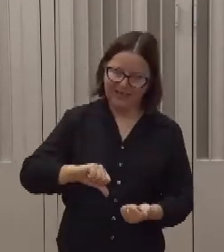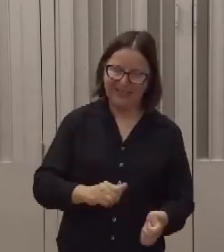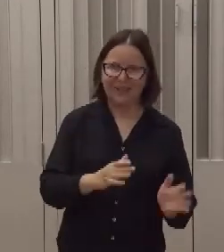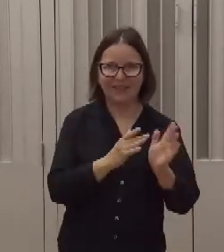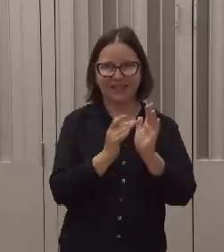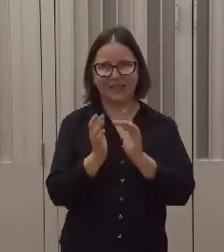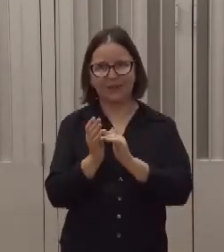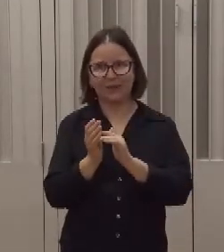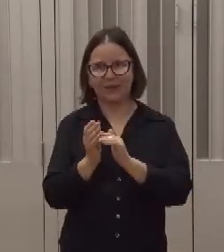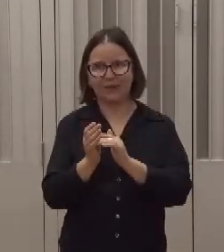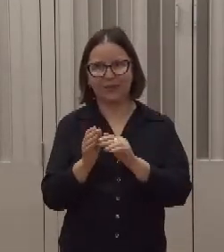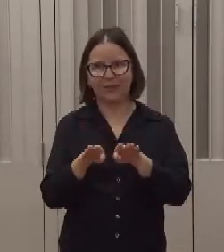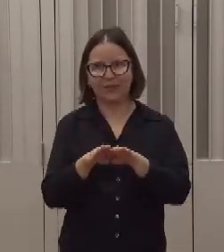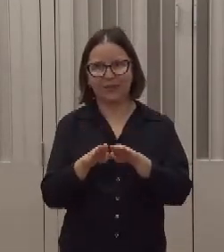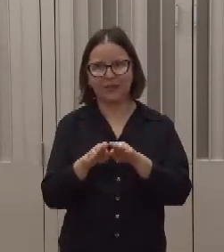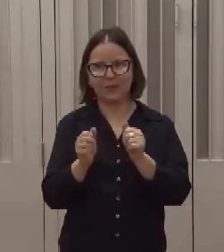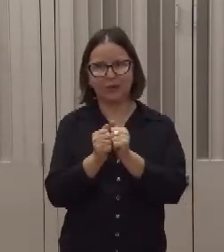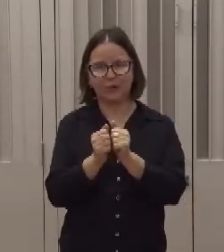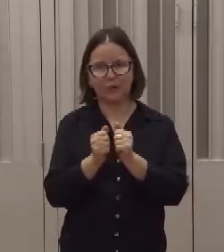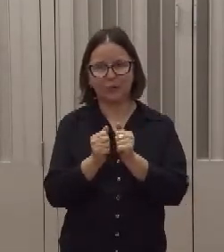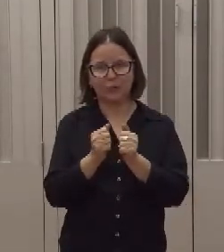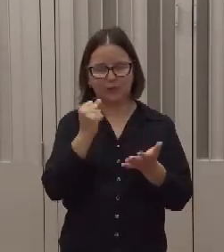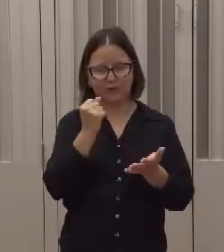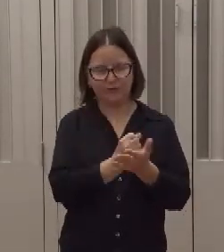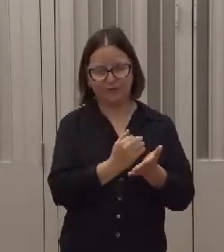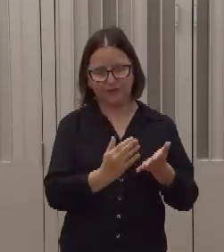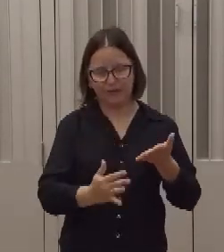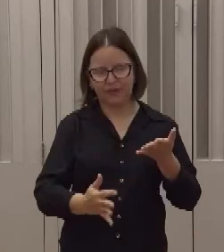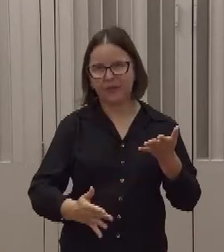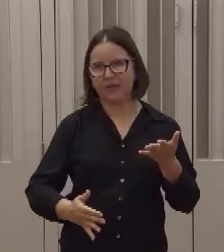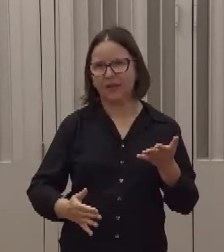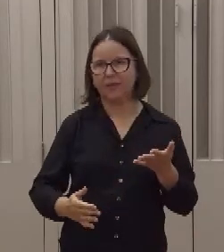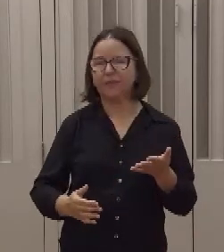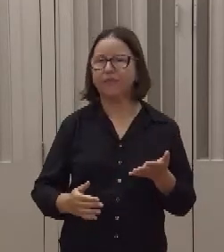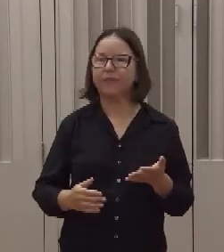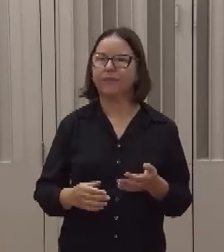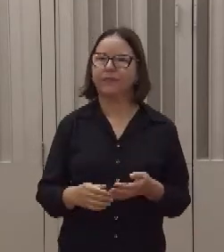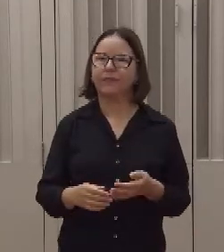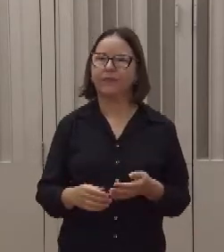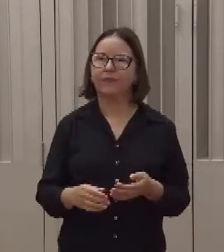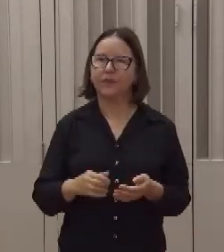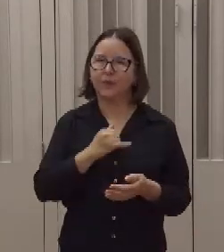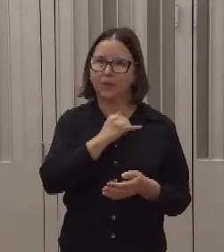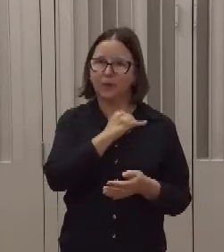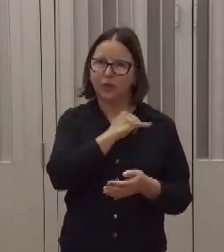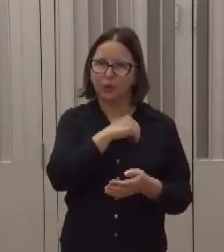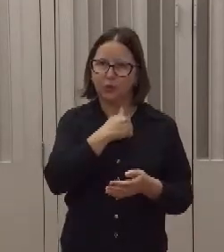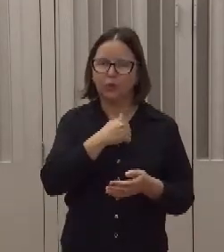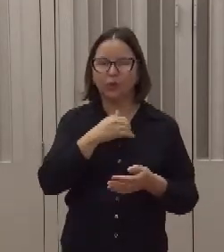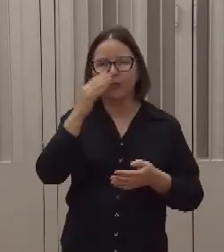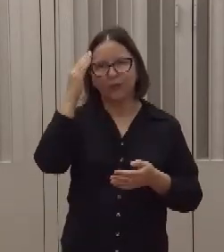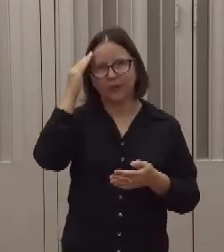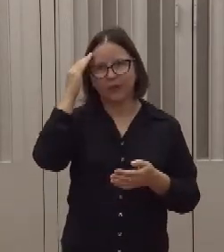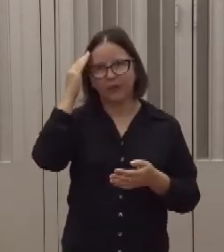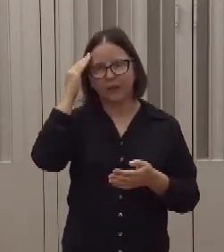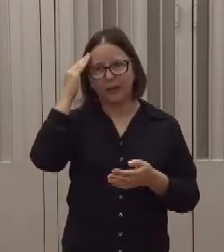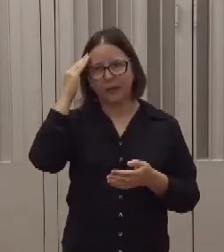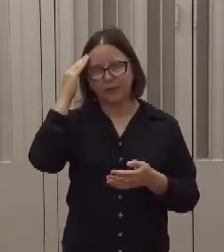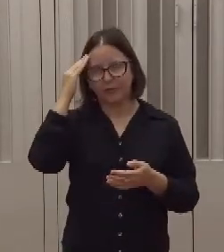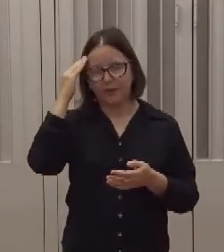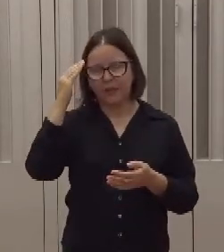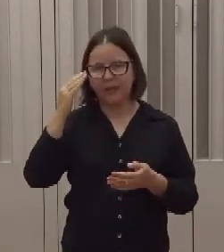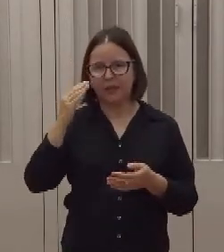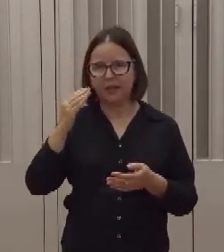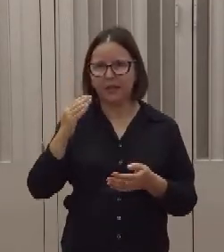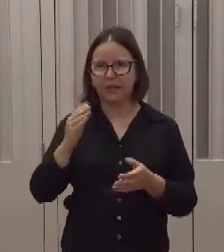com o sangue. João sabe do que Cerinto estava pregando, de que o Cristo havia vindo só no batismo e saído antes do sangue